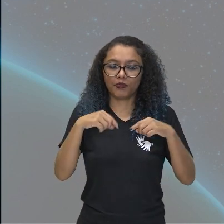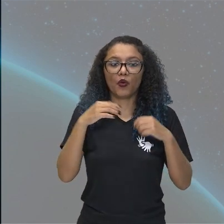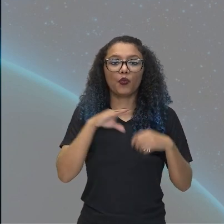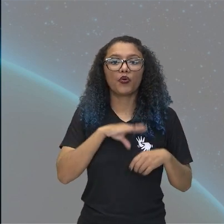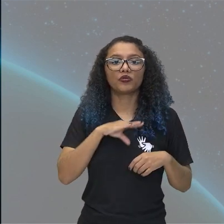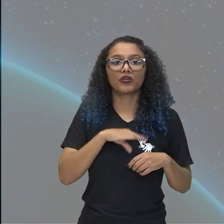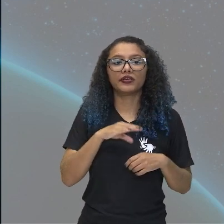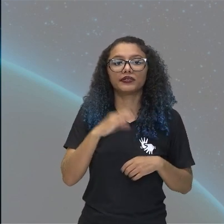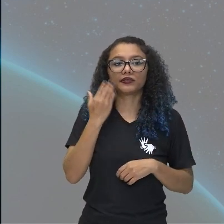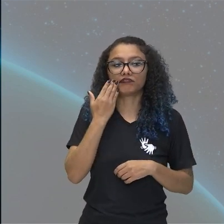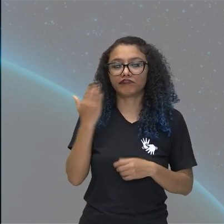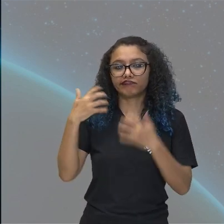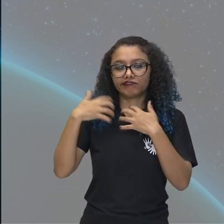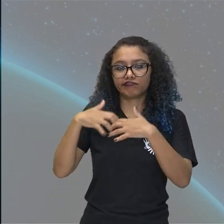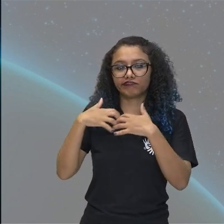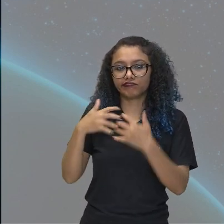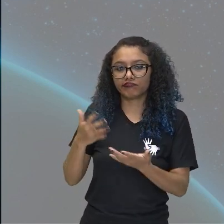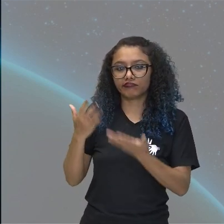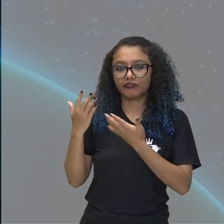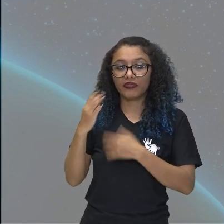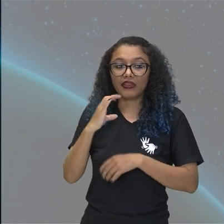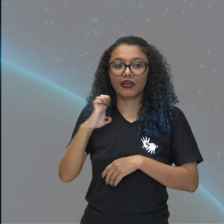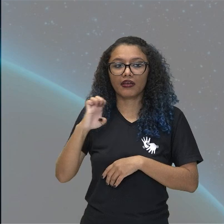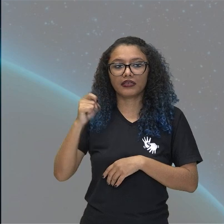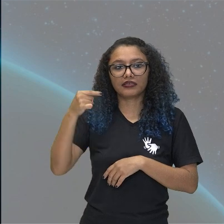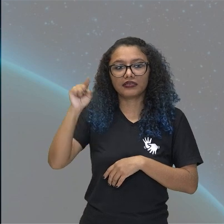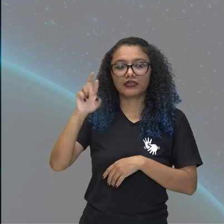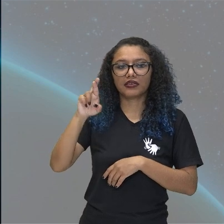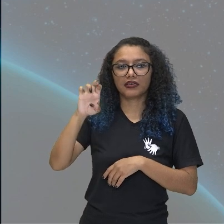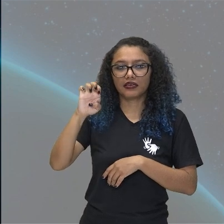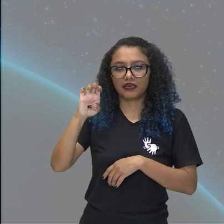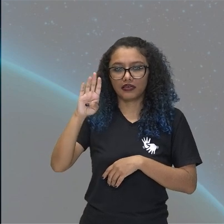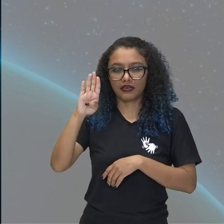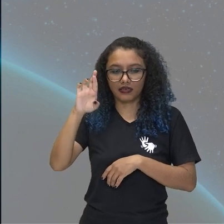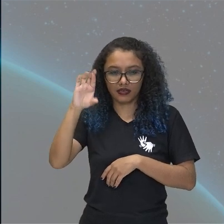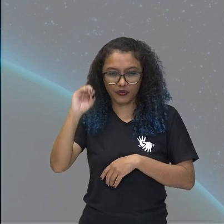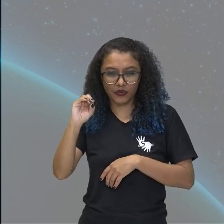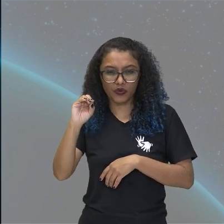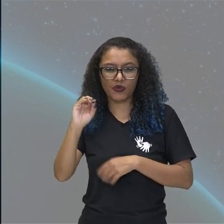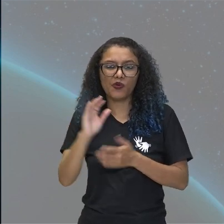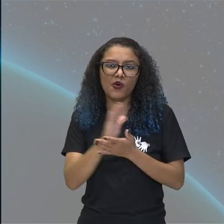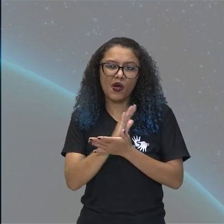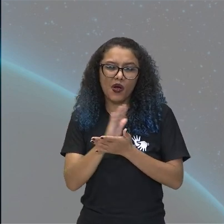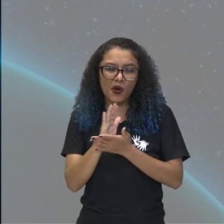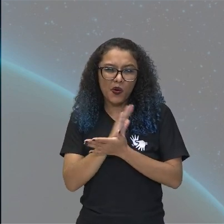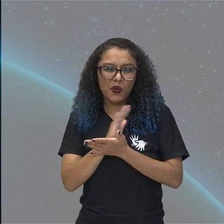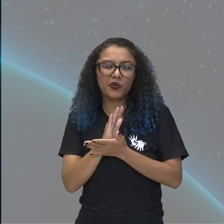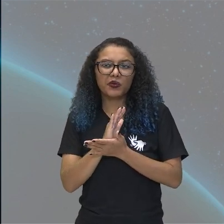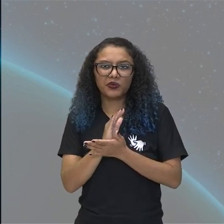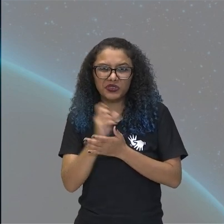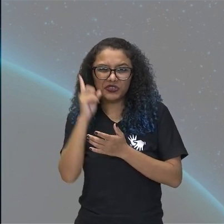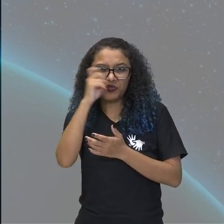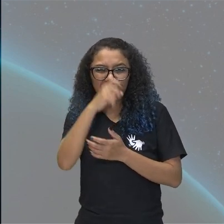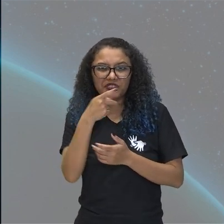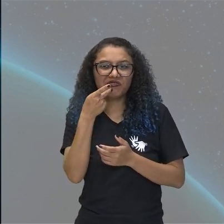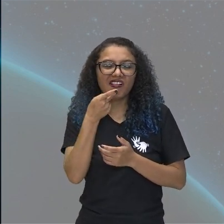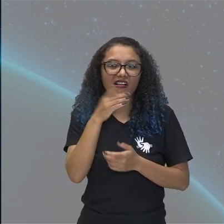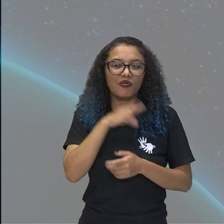cérebro. Cérebro, né? Muita gente tem até dificuldade. No espanhol é